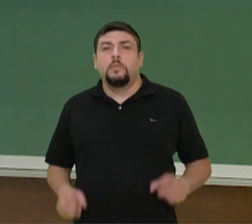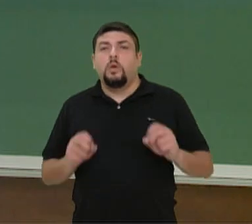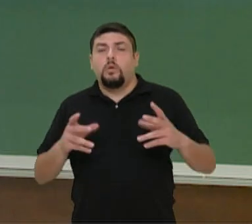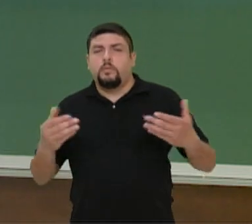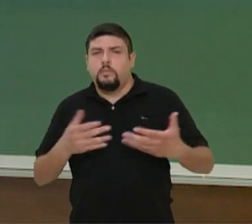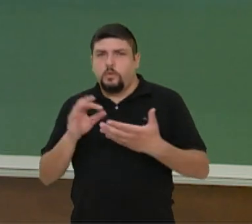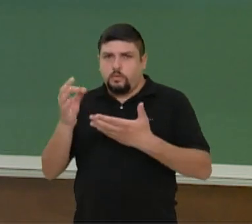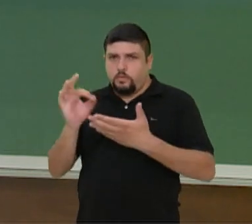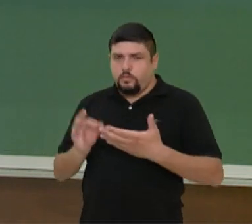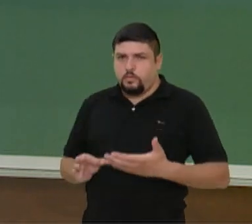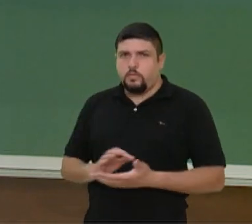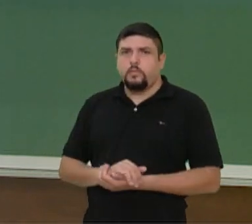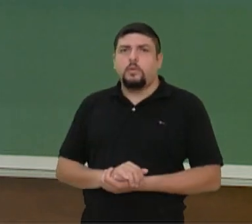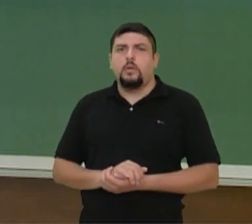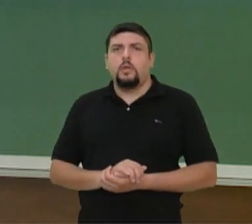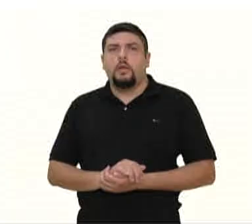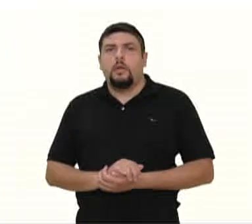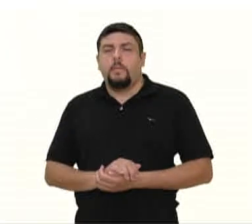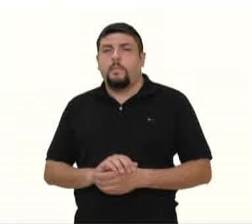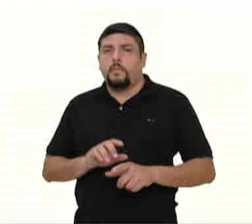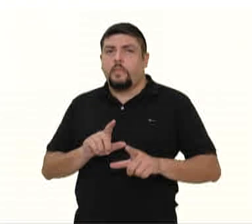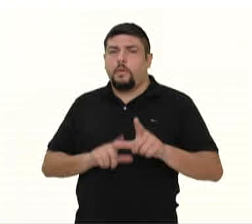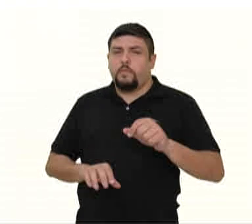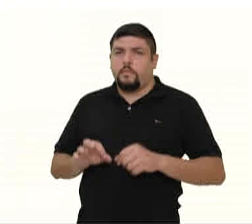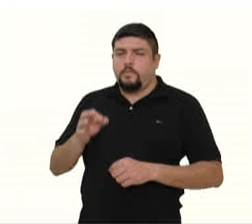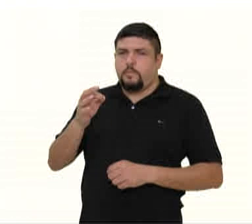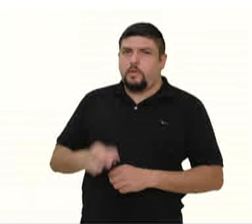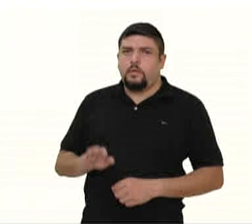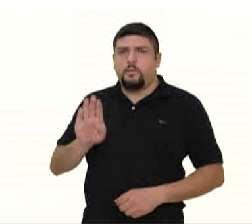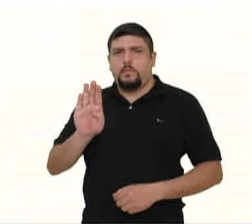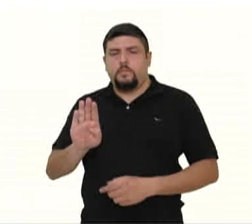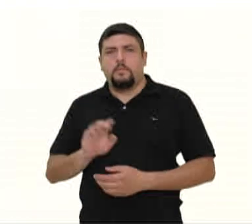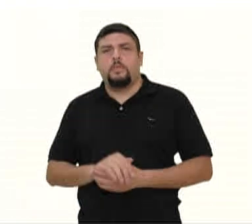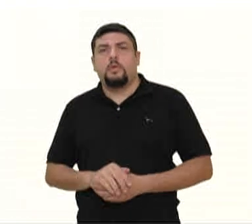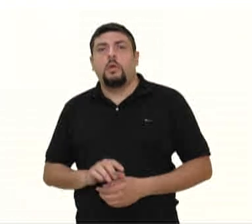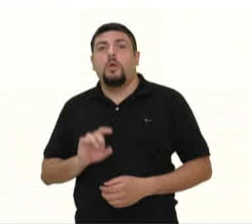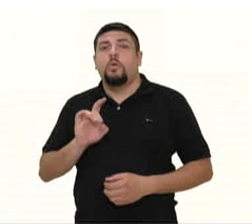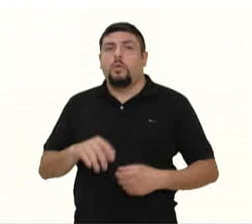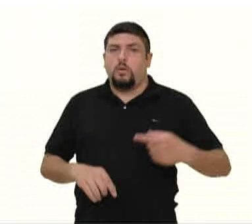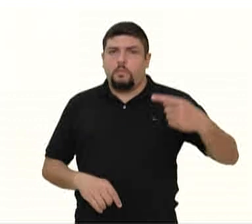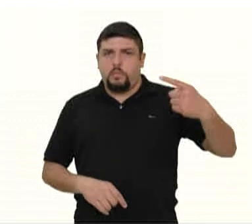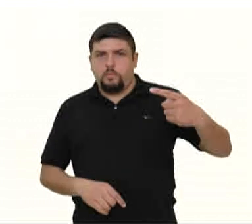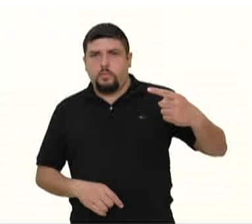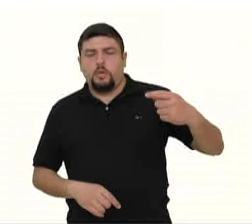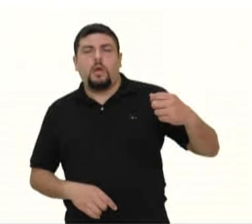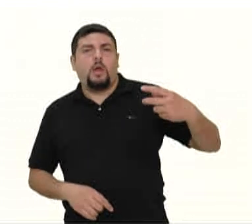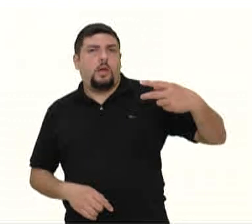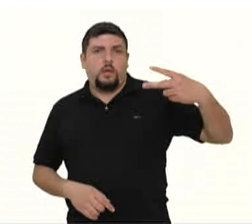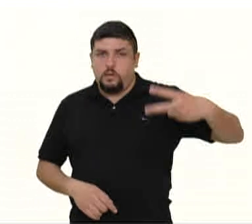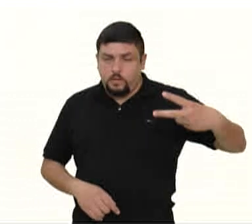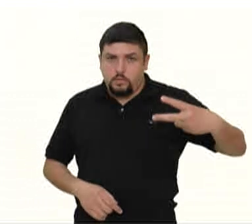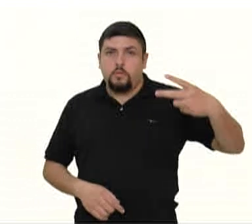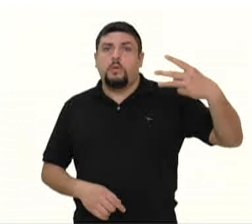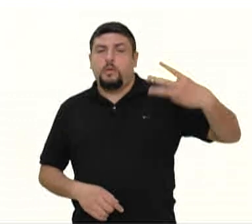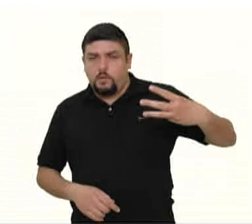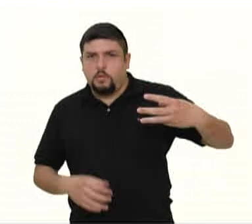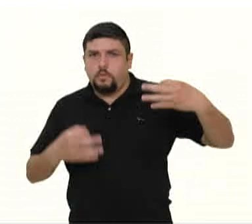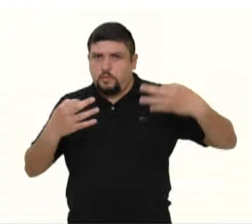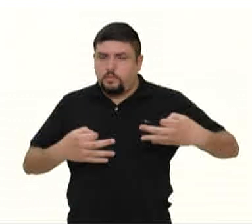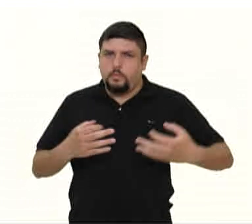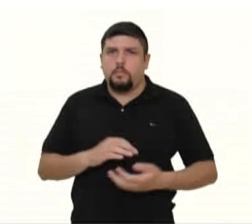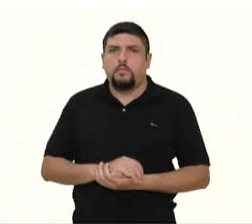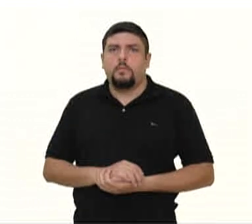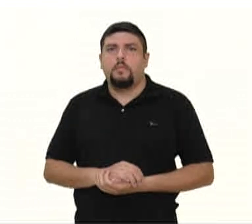Ok? Vamos fazer a correção. A alternativa correta, a letra B. Somente as alternativas 2 e 3 estão corretas. Então, veja lá.